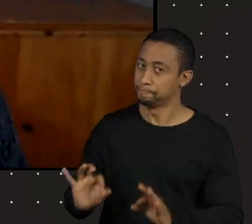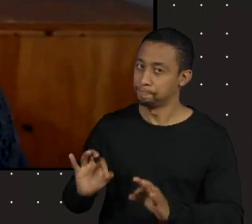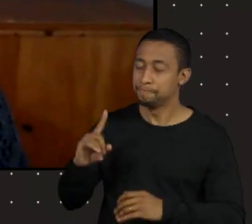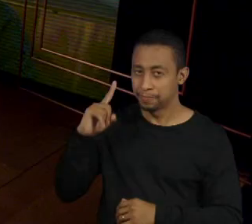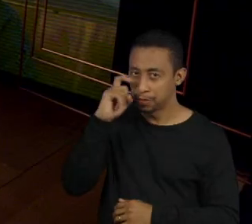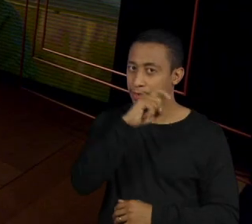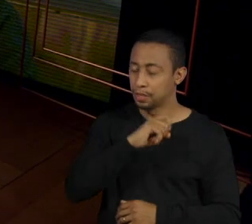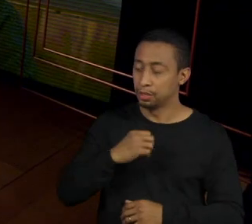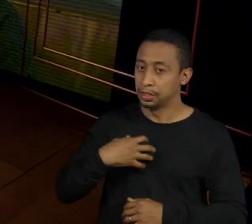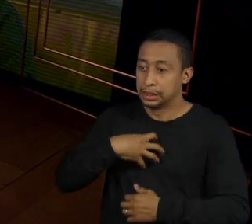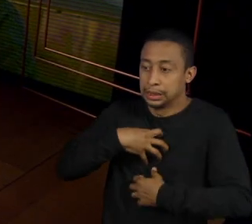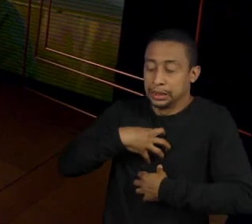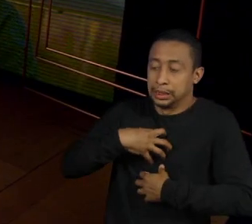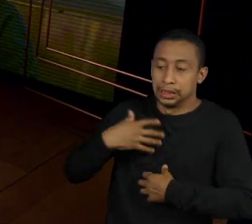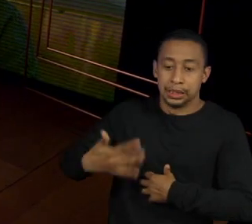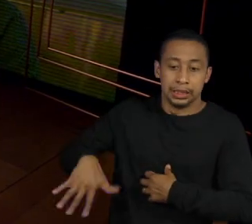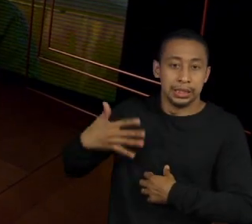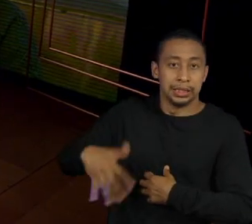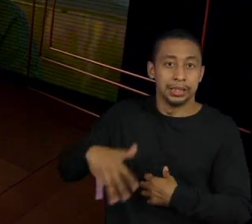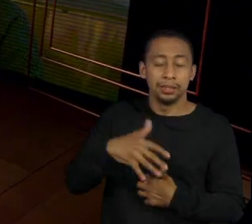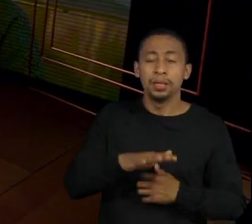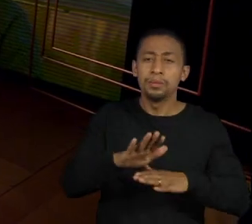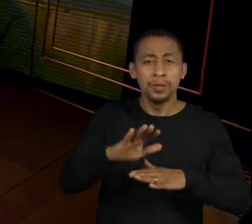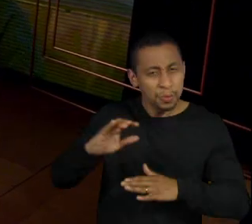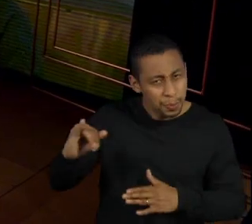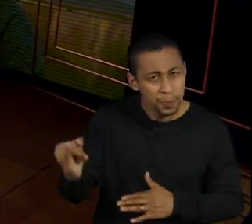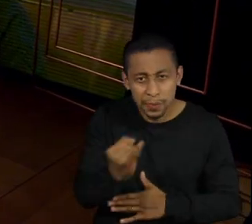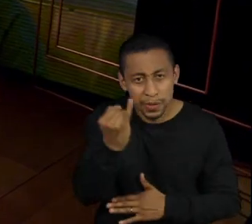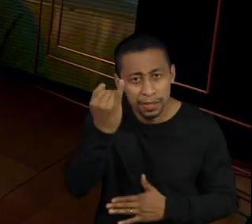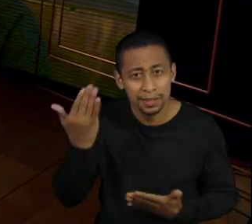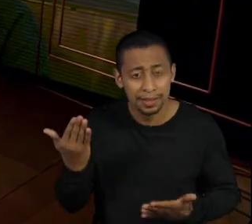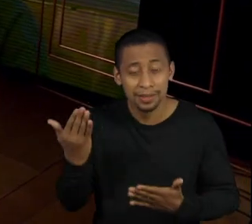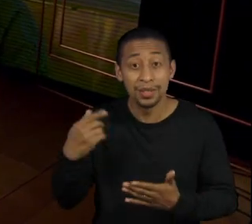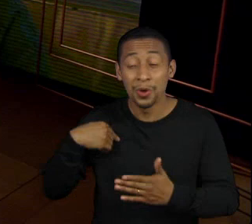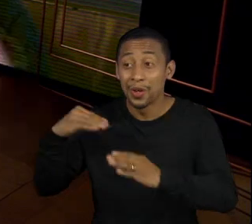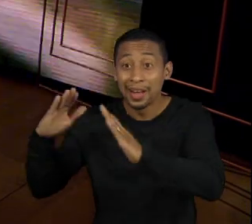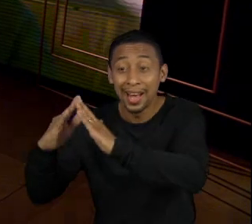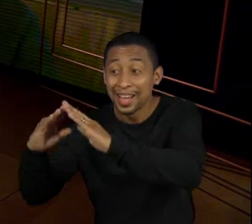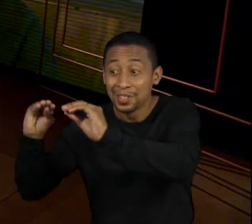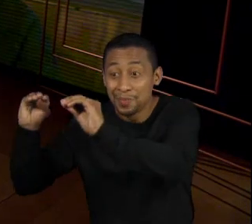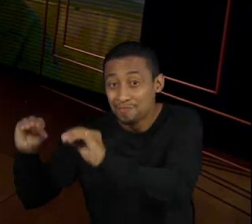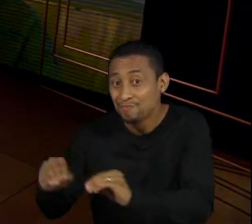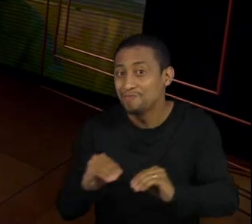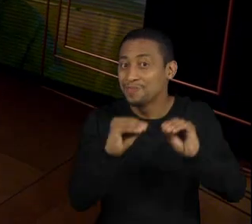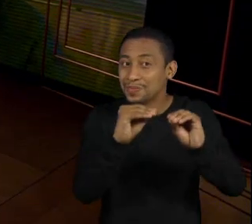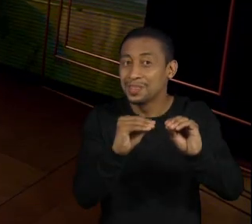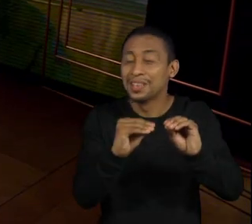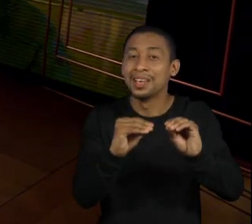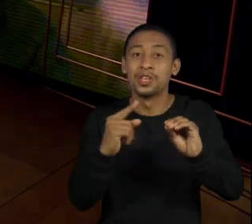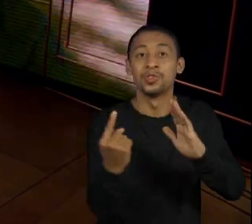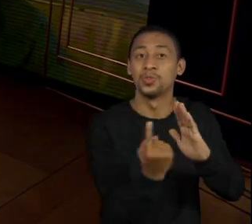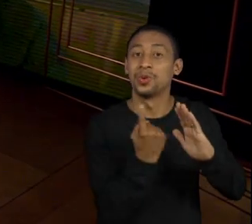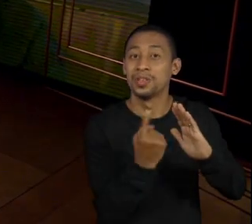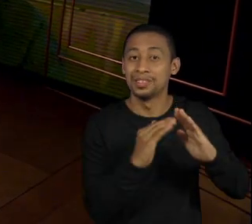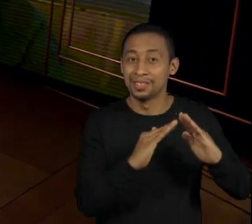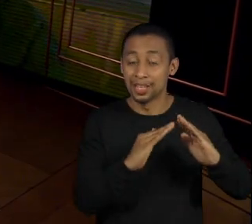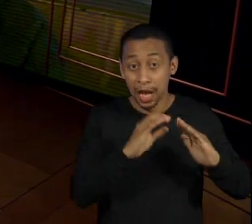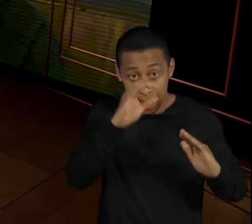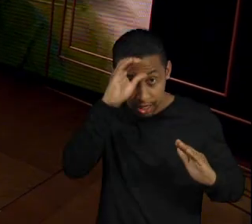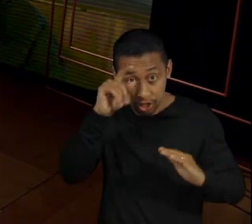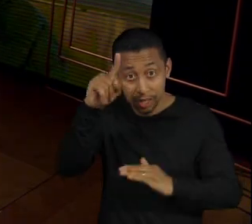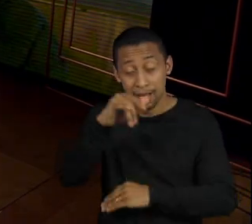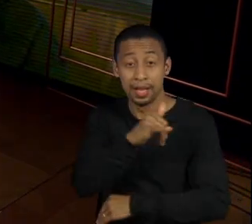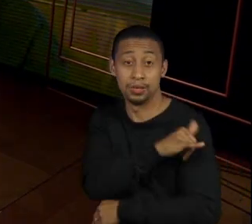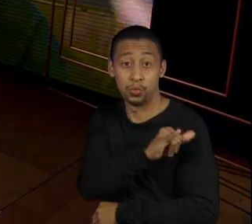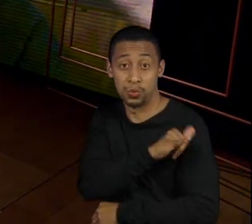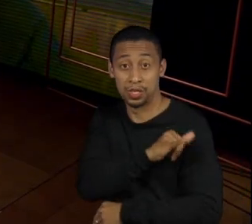foi um pouco apavorante, assim, mas foi importante demais, foi a primeira vez que eu saí de casa, morei com uma tia minha em Niterói, minha tia